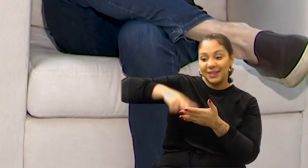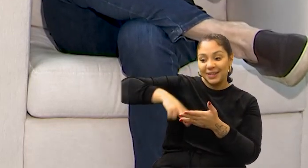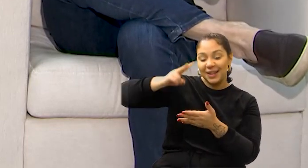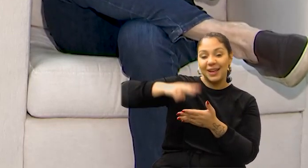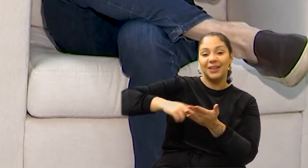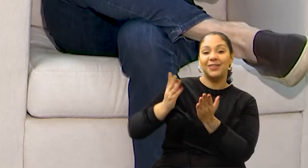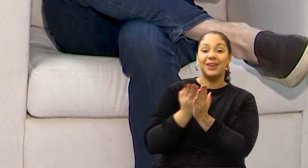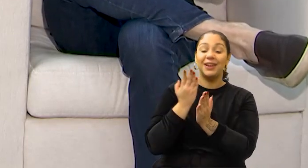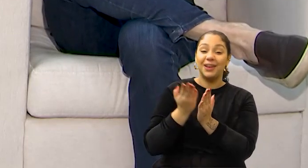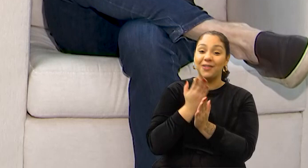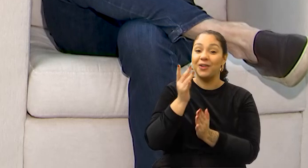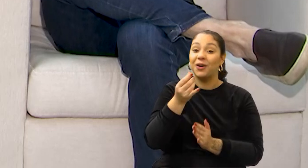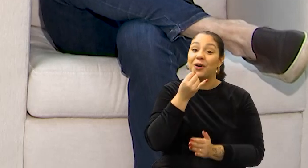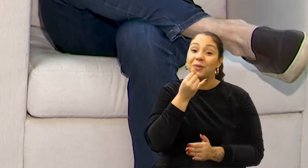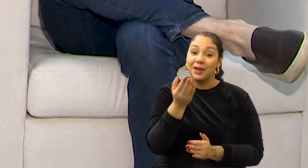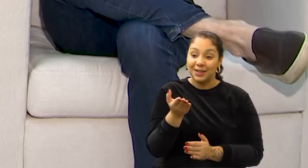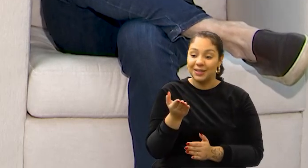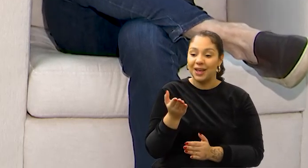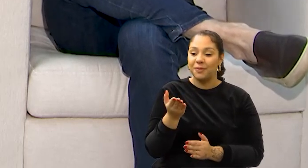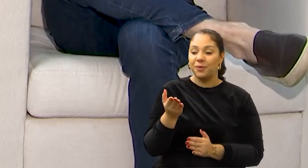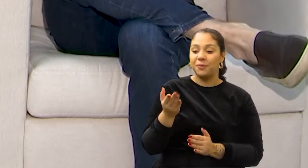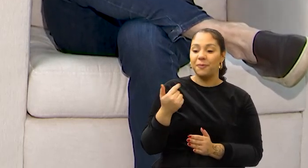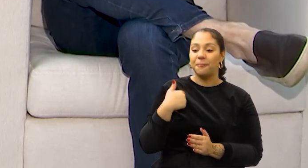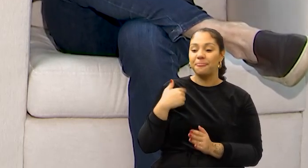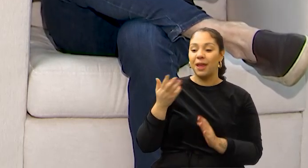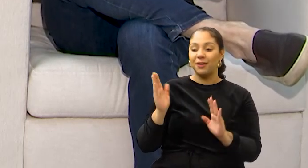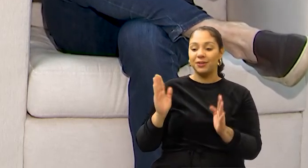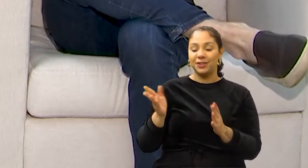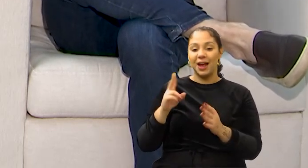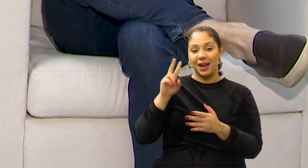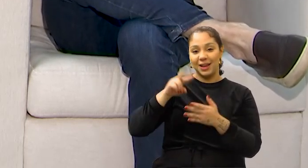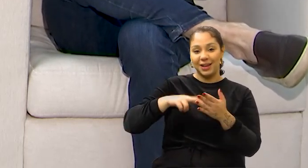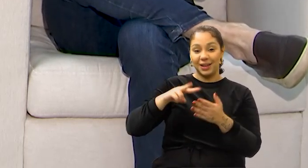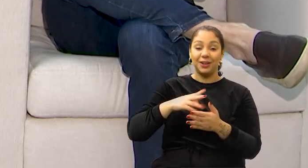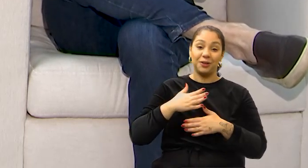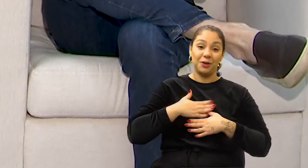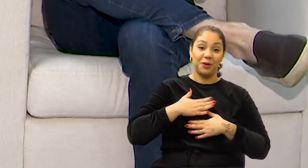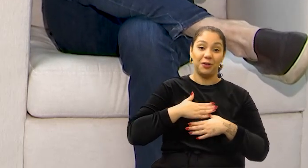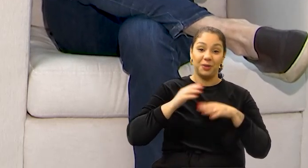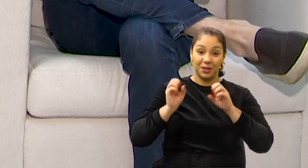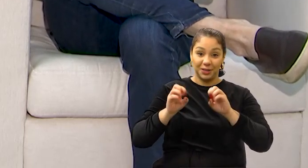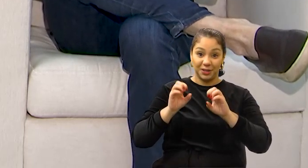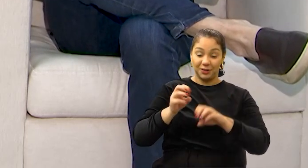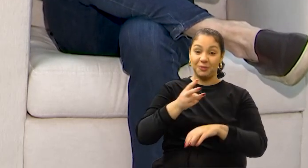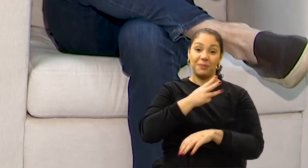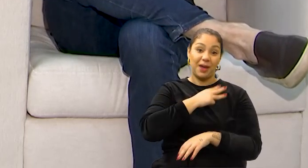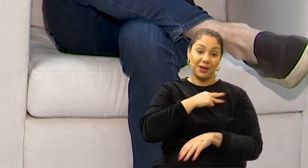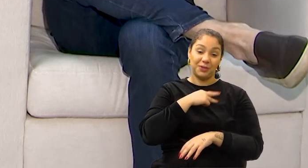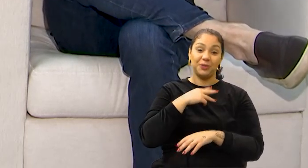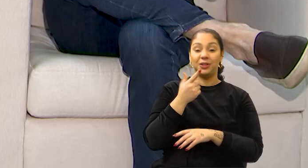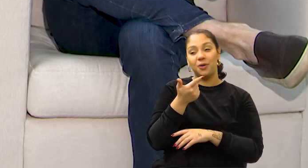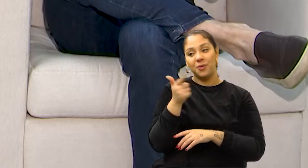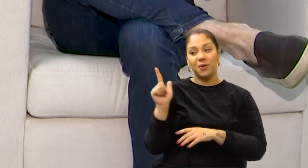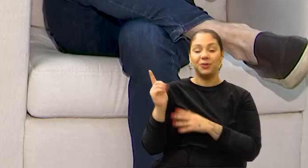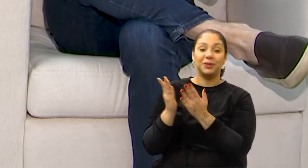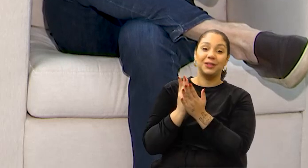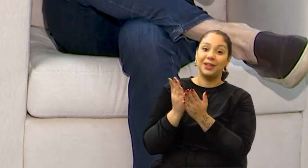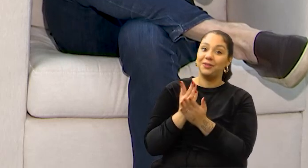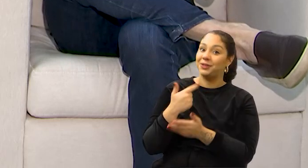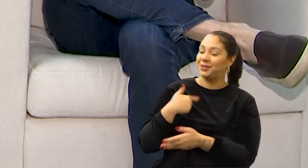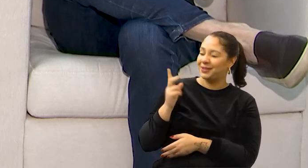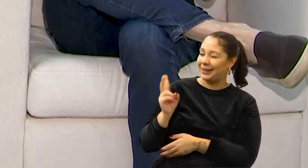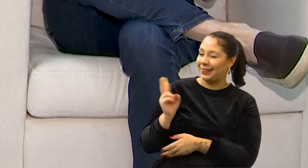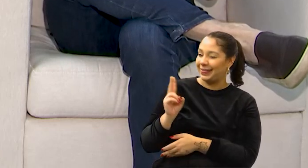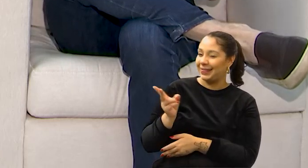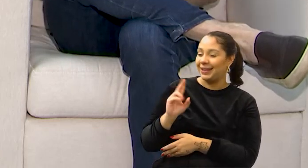no ano então por exemplo bom atender eu já tinha lido na minha no meu ensino médio né e os outros livros aí